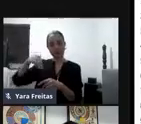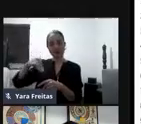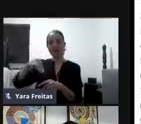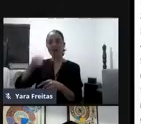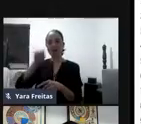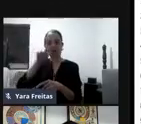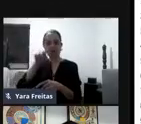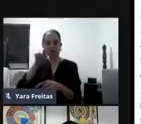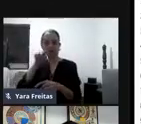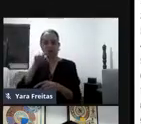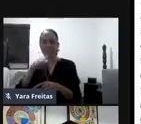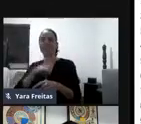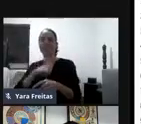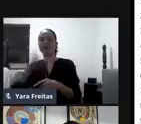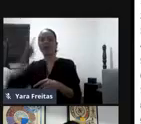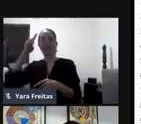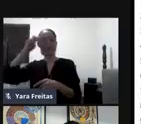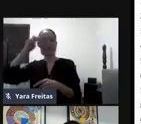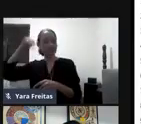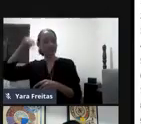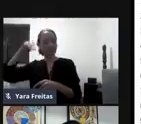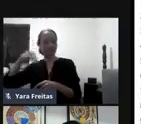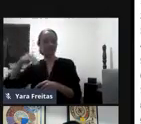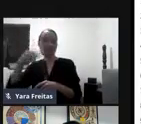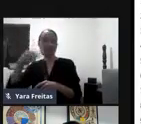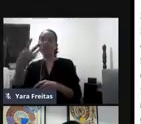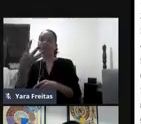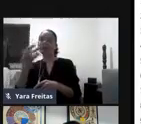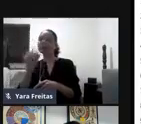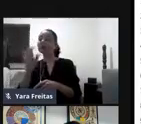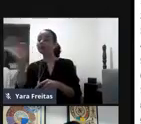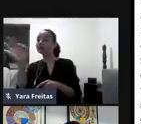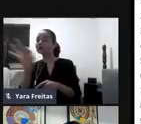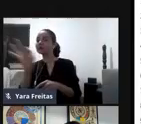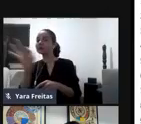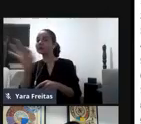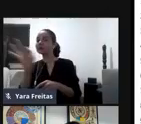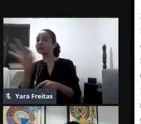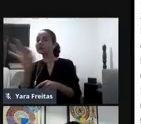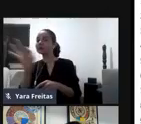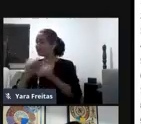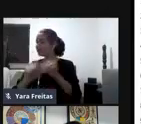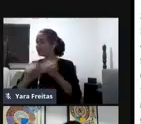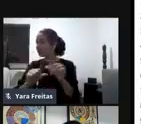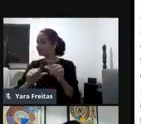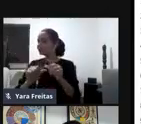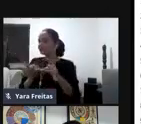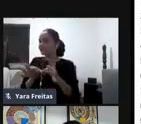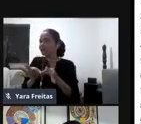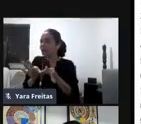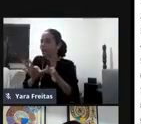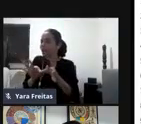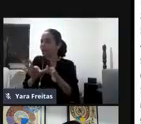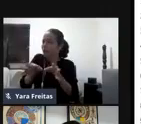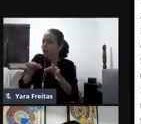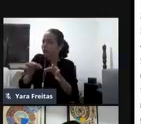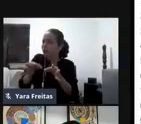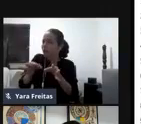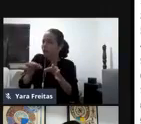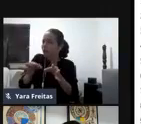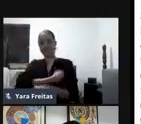ter demência, você pode modificar ao longo de toda a sua vida.